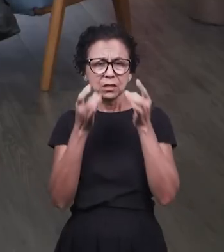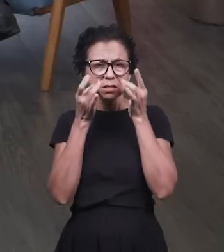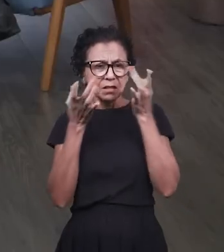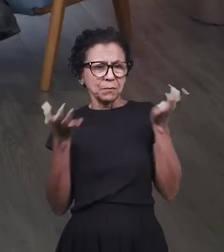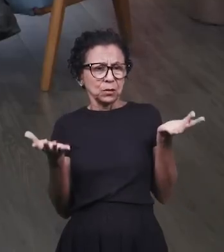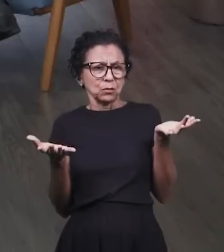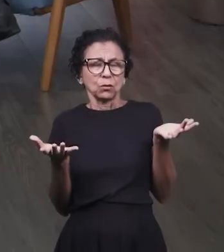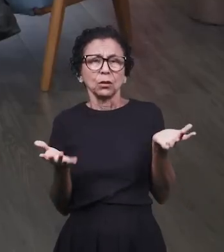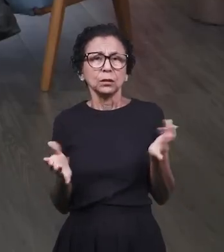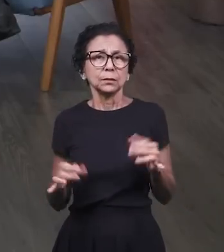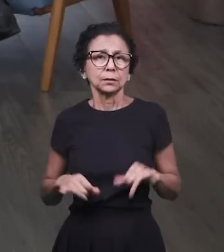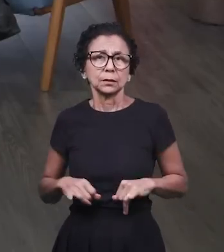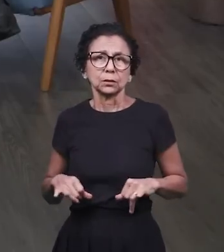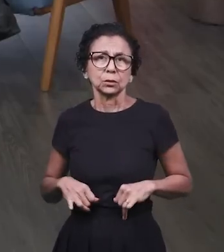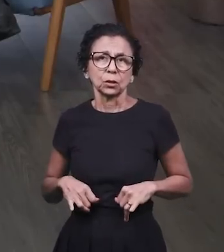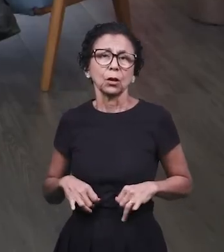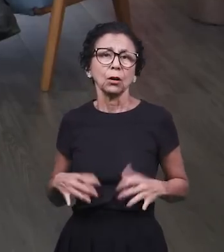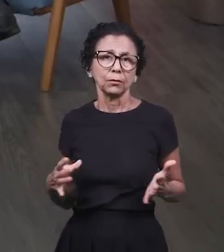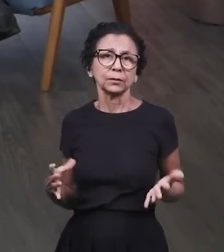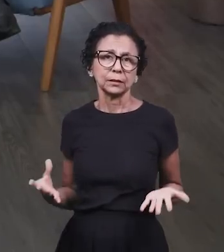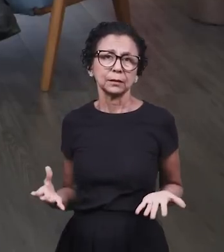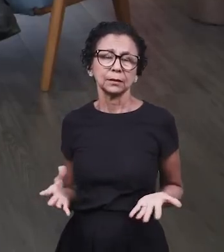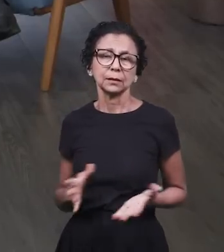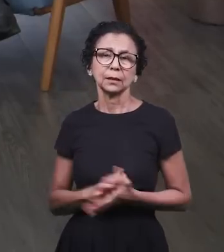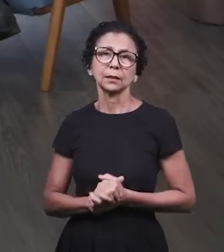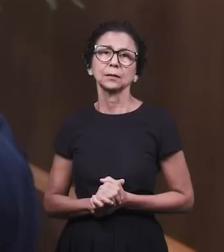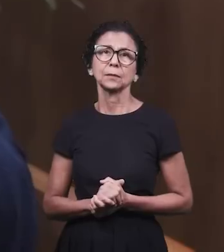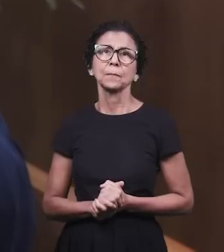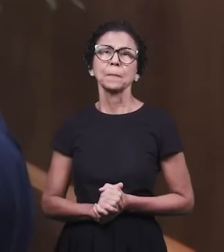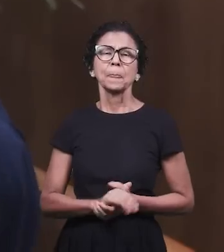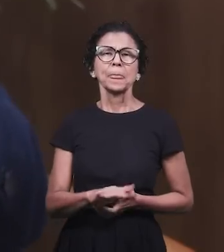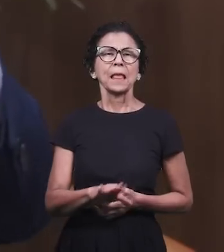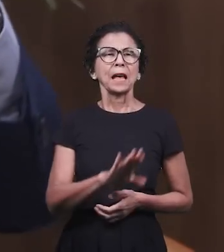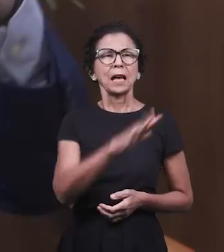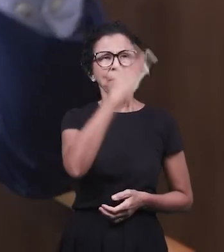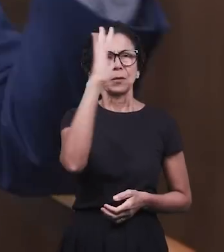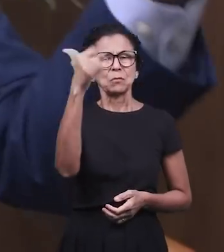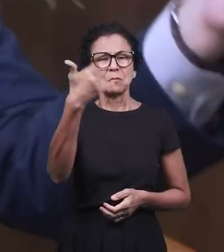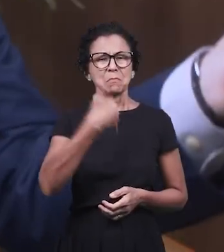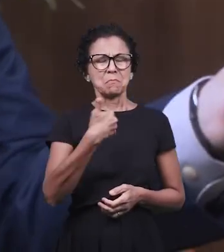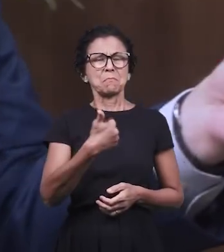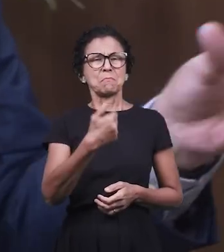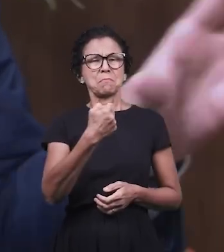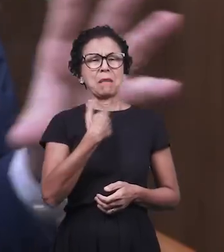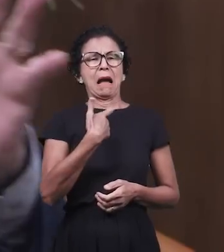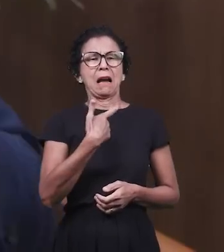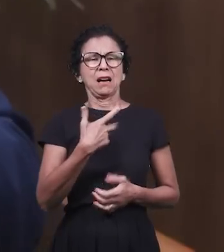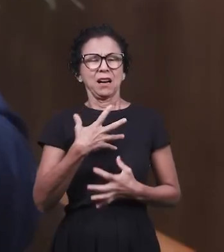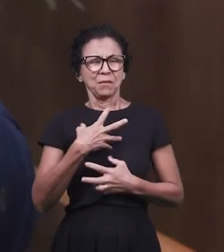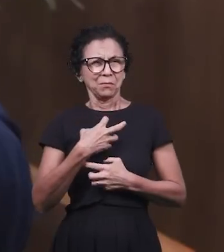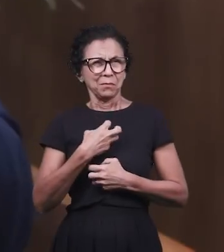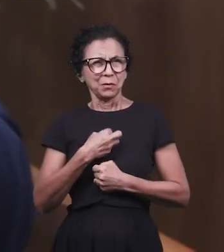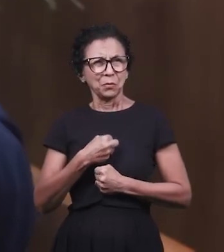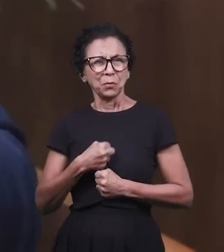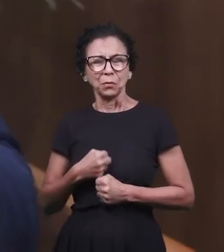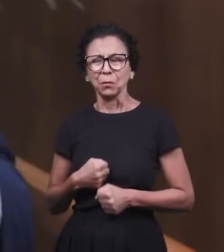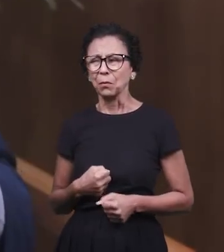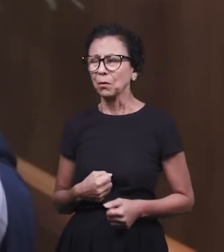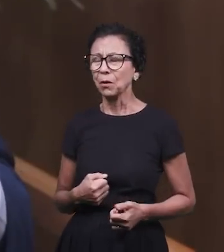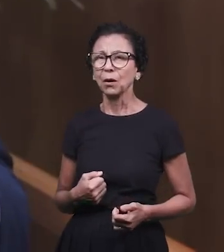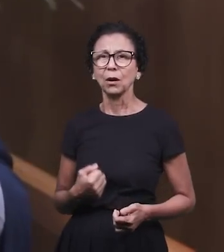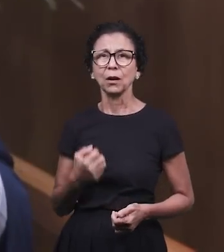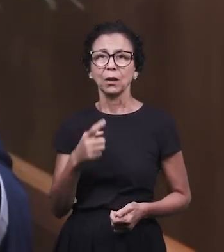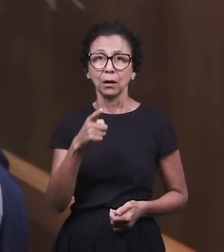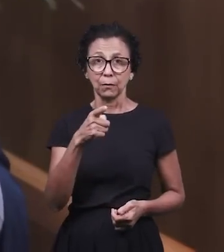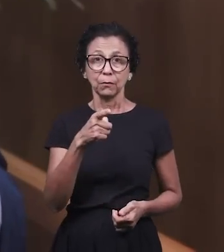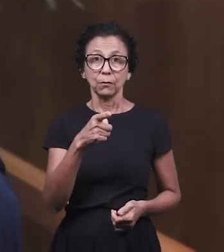Né? Todos nós falhamos, temos nossos erros. Fulano me magoou, ele me decepcionou. Veja,